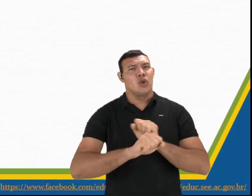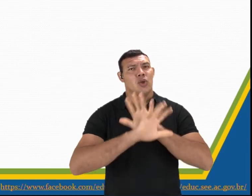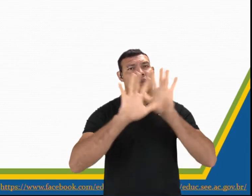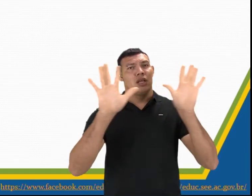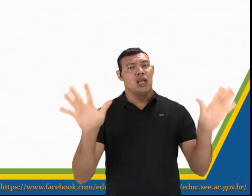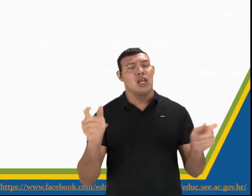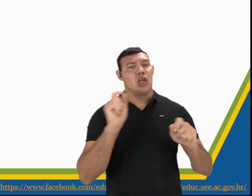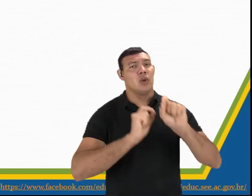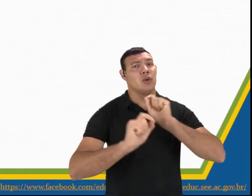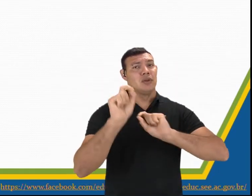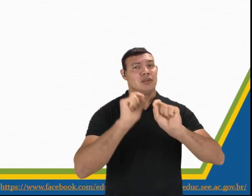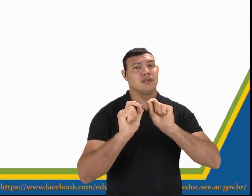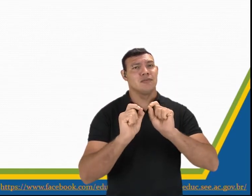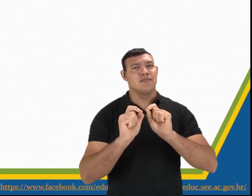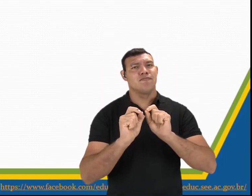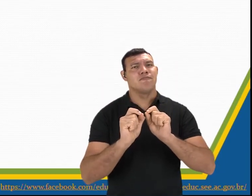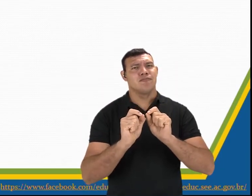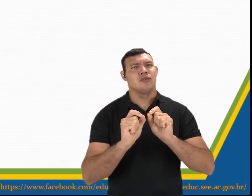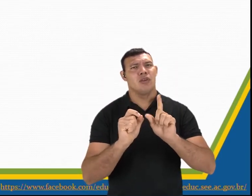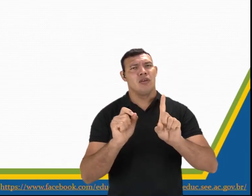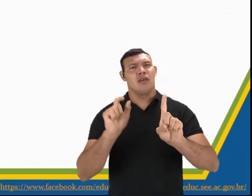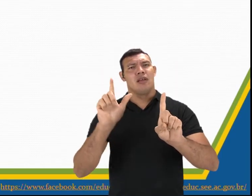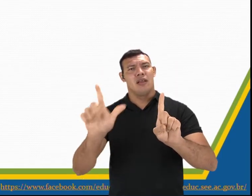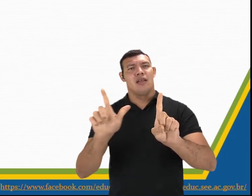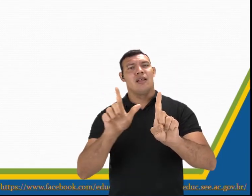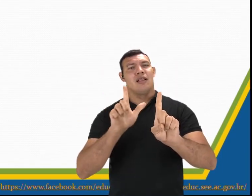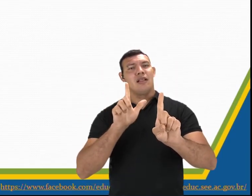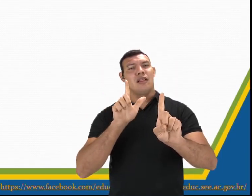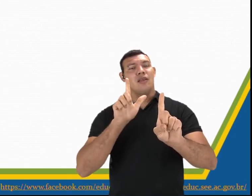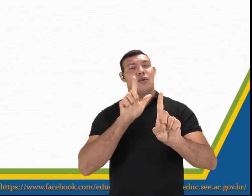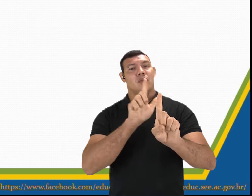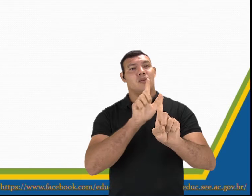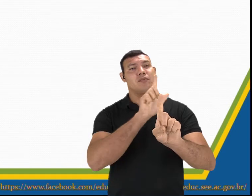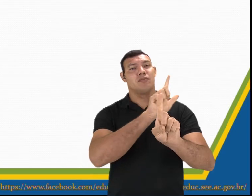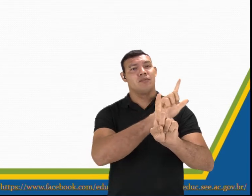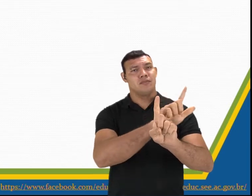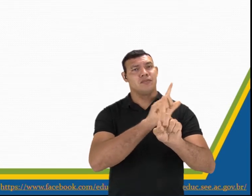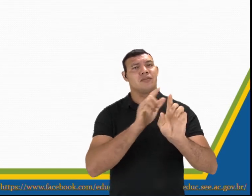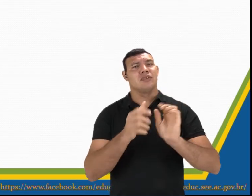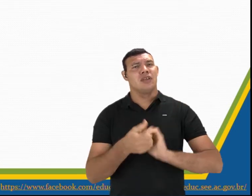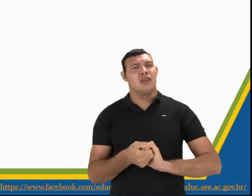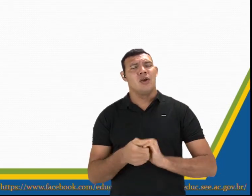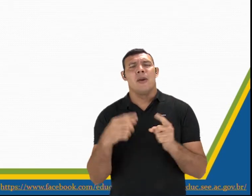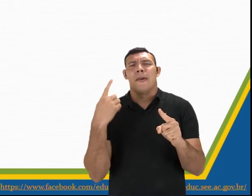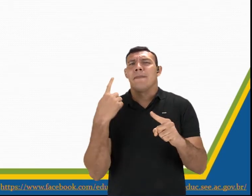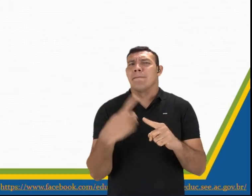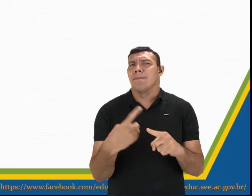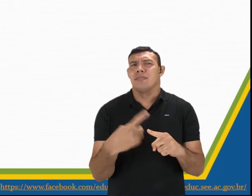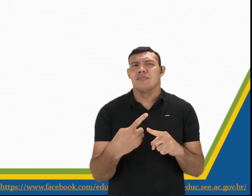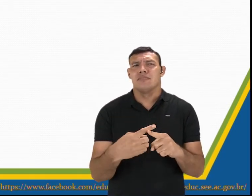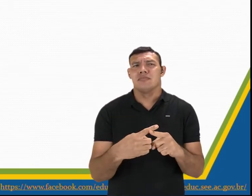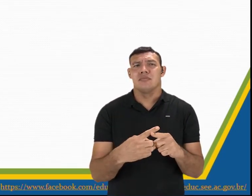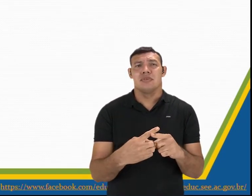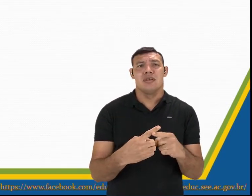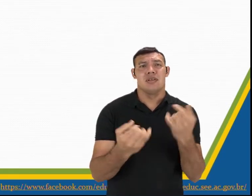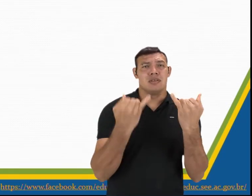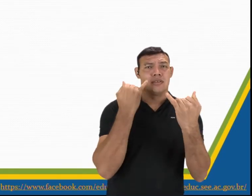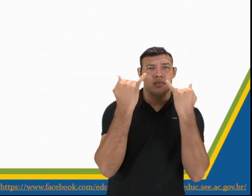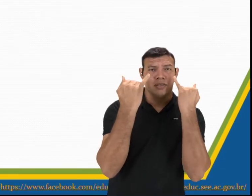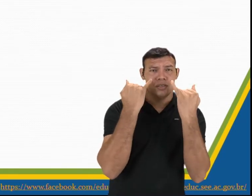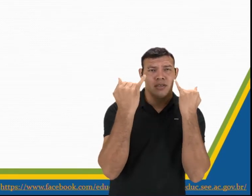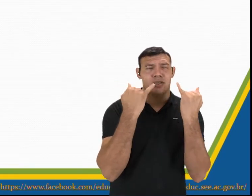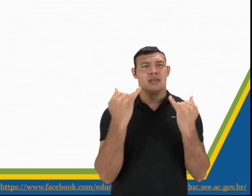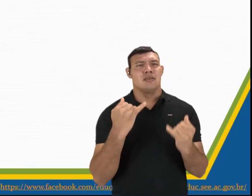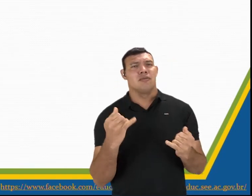colocando para a gente as razões do fato ocorrido. Tá? O porquê que aquela informação ela está